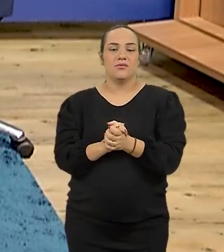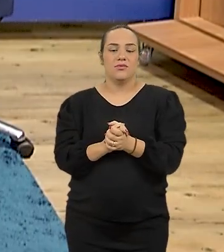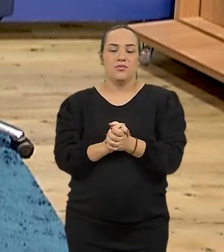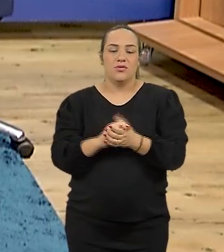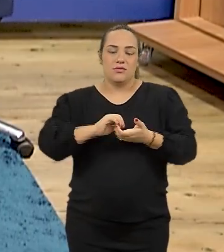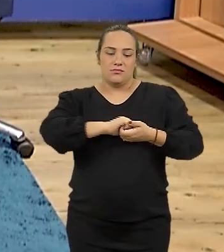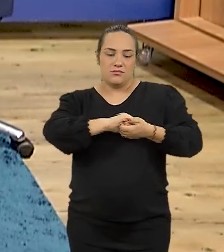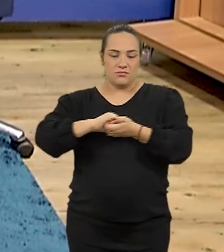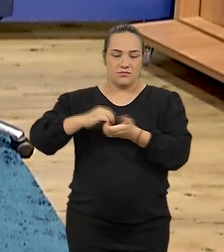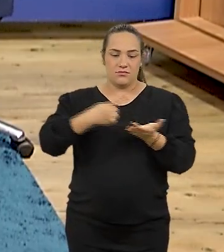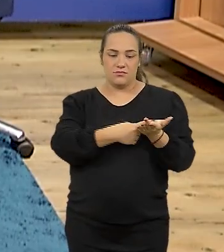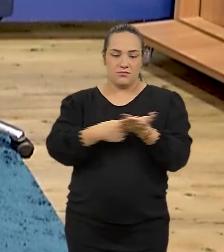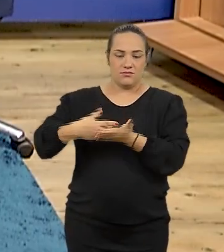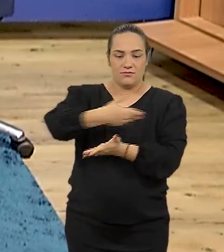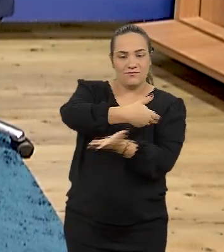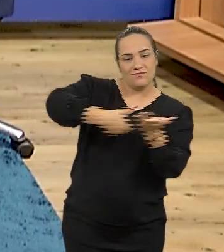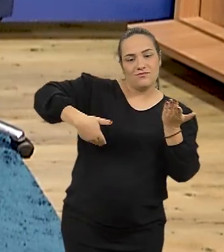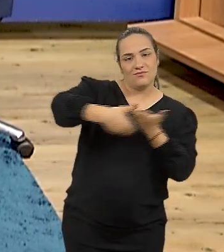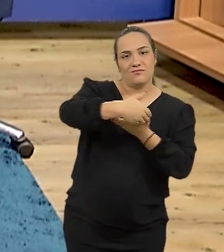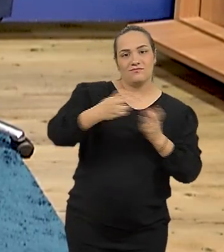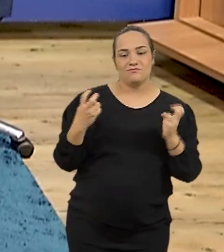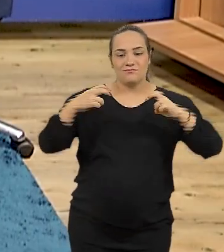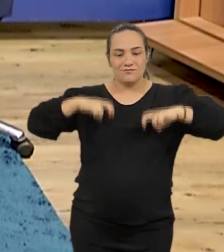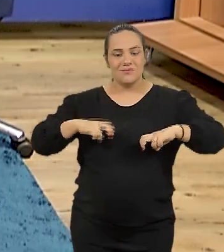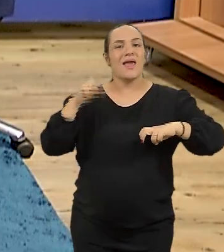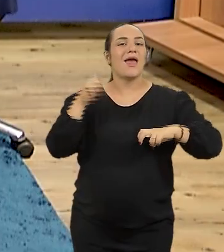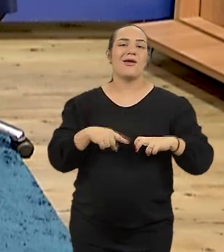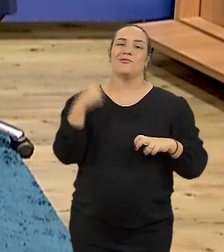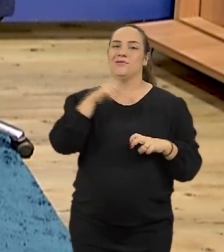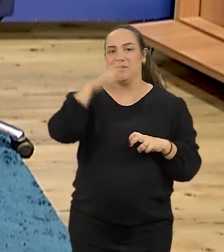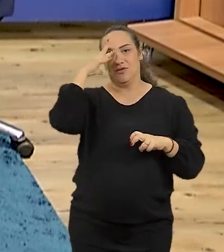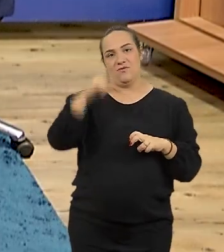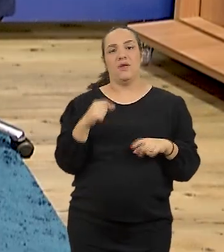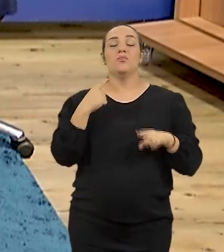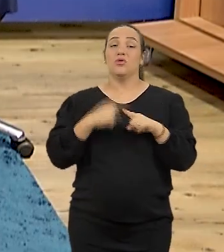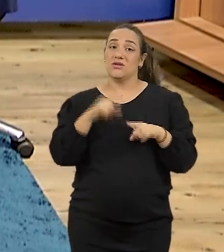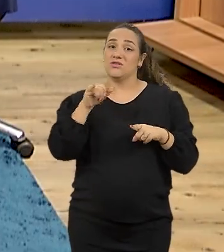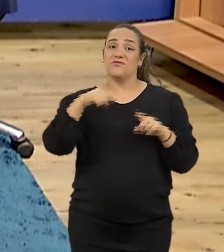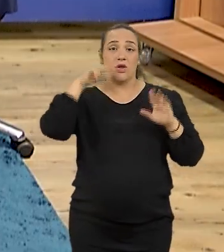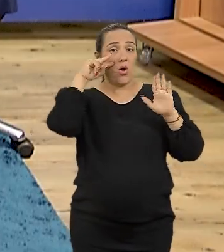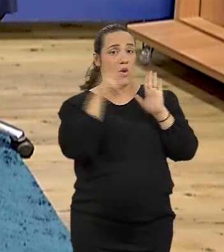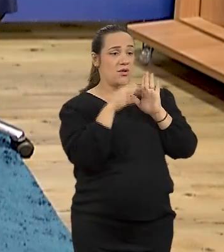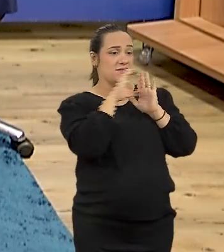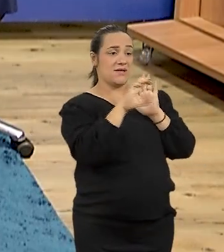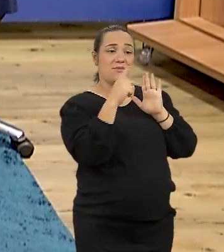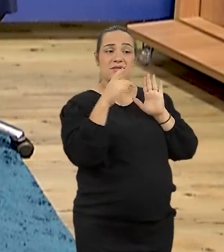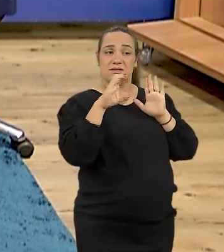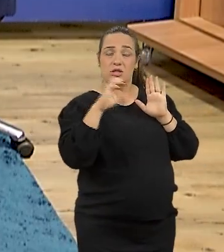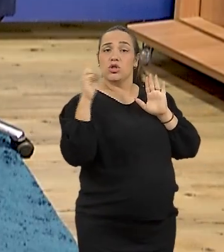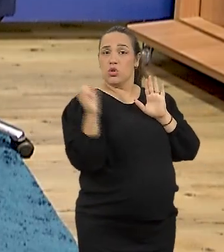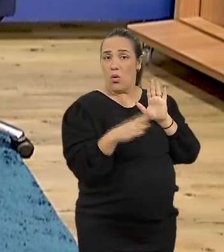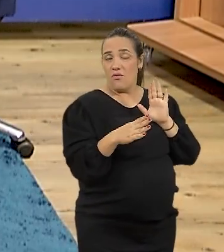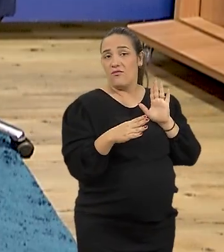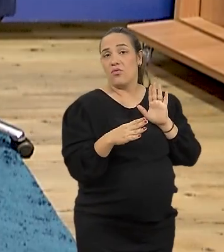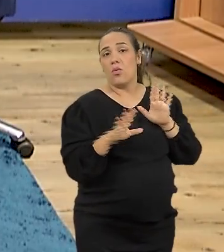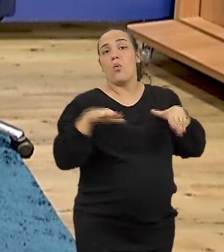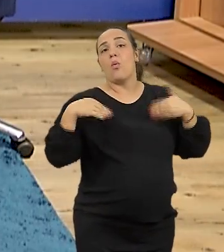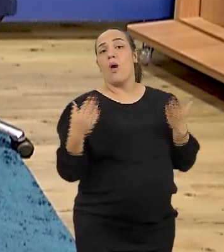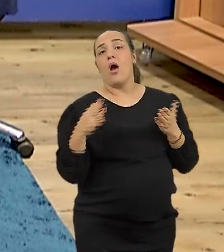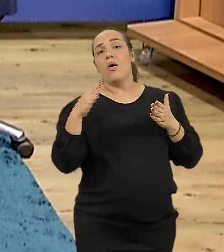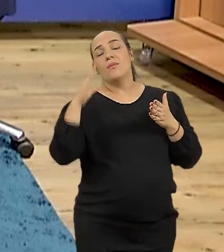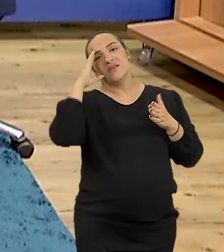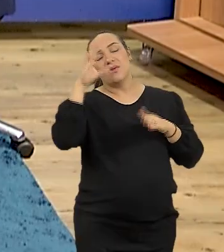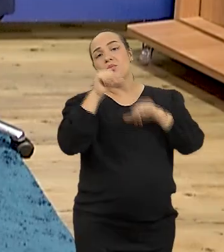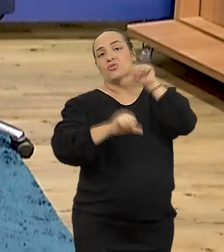a mediação e a conciliação são a grande solução. Mesmo porque, se você olhar o Código de Processo Civil novo e a